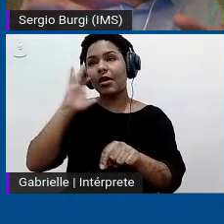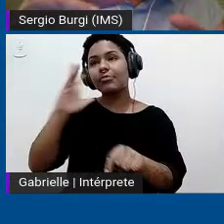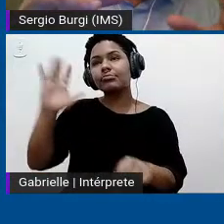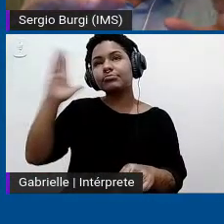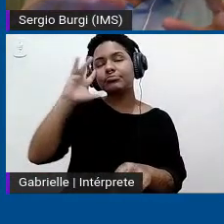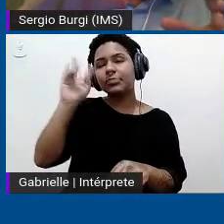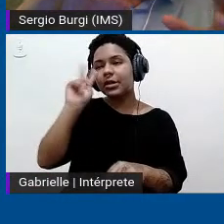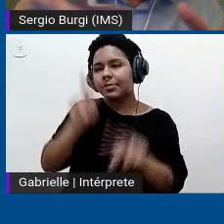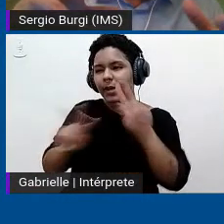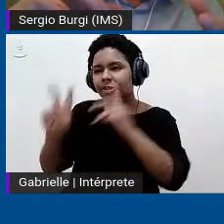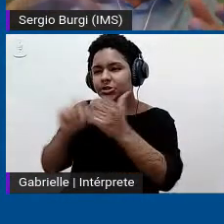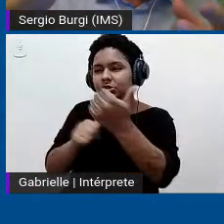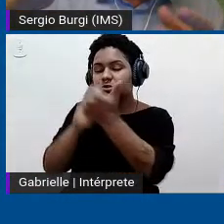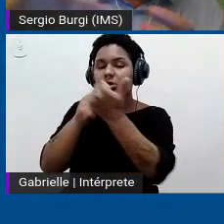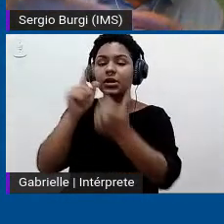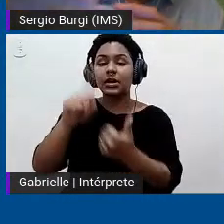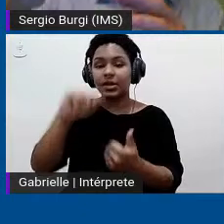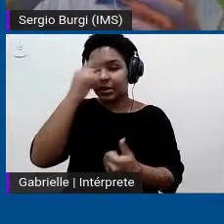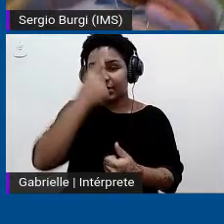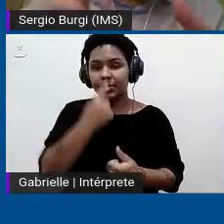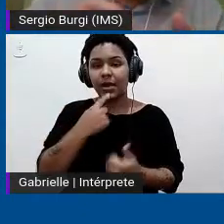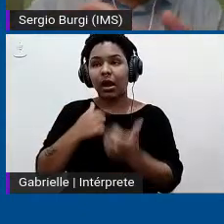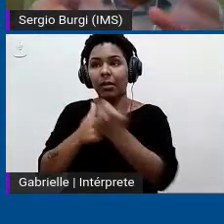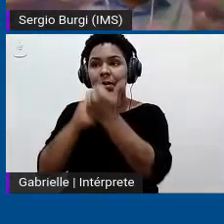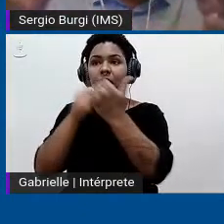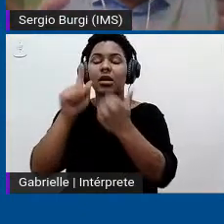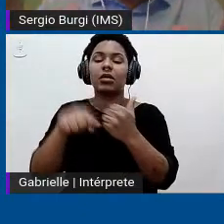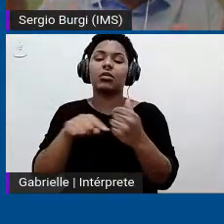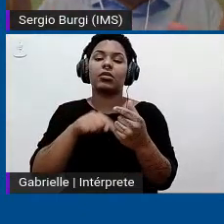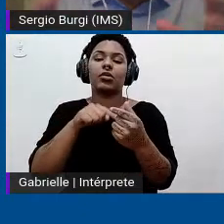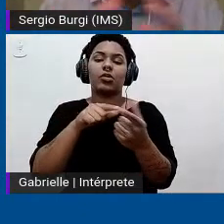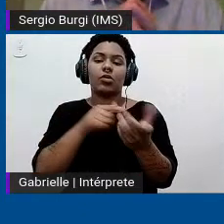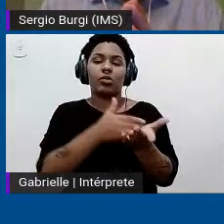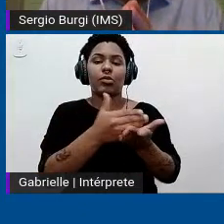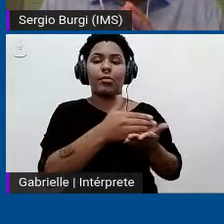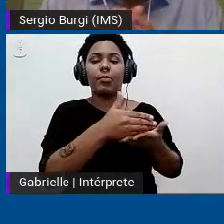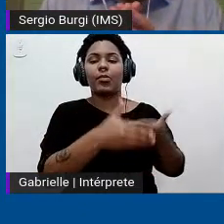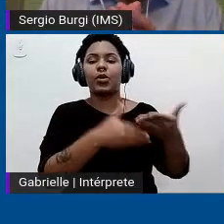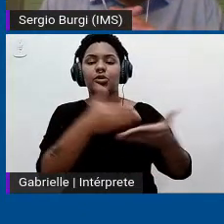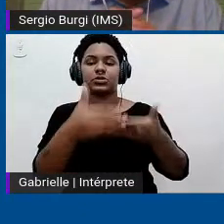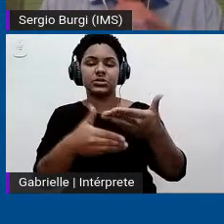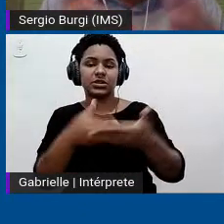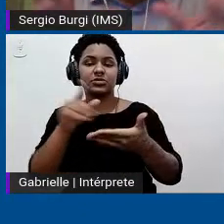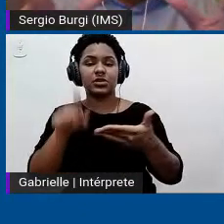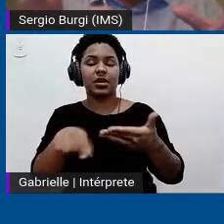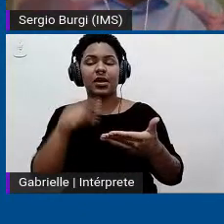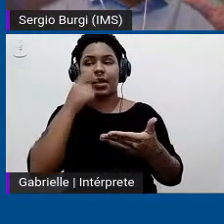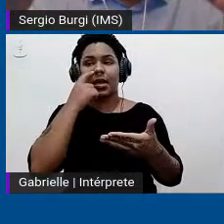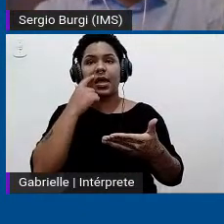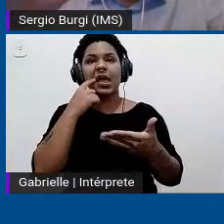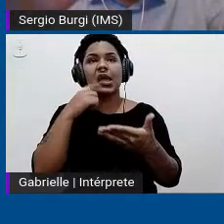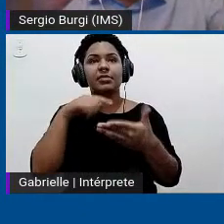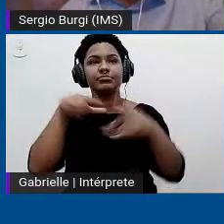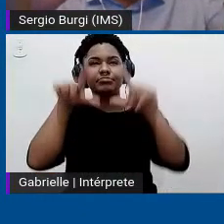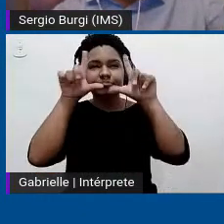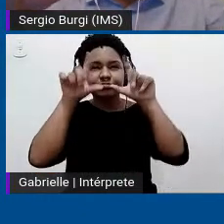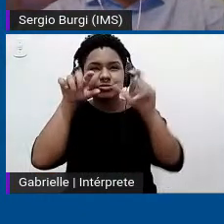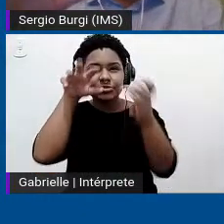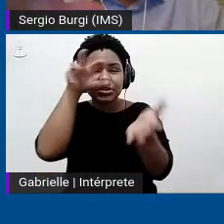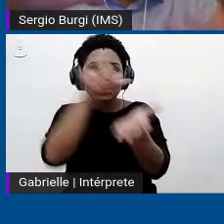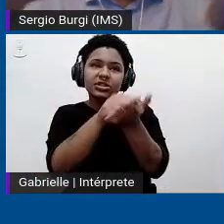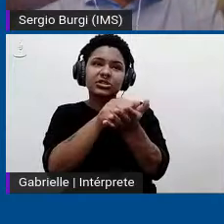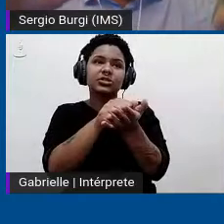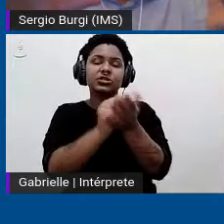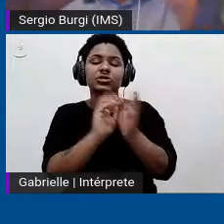aparato, né? Da imagem por aparato mediante um processo que é um processo de registro, né, dentro